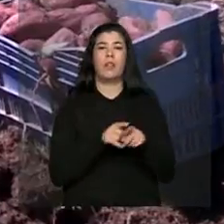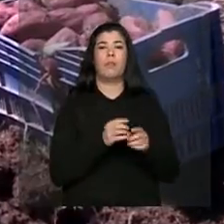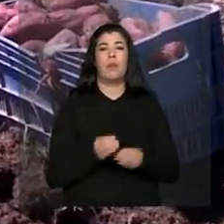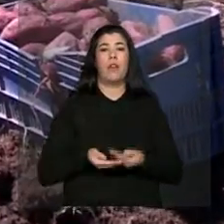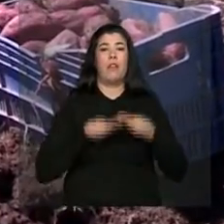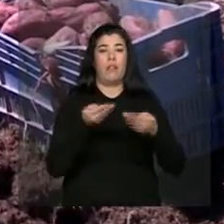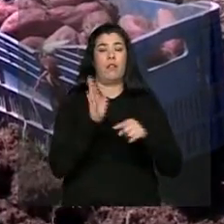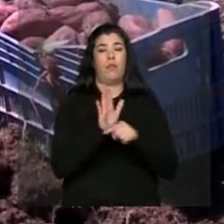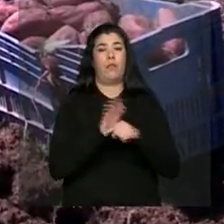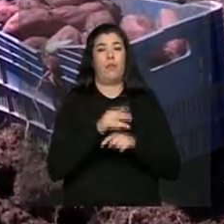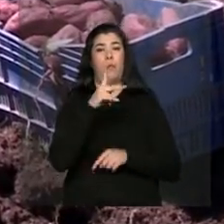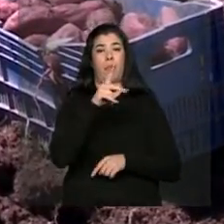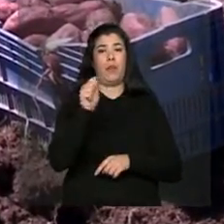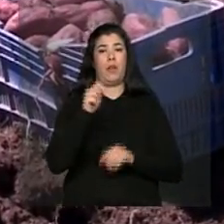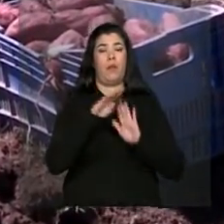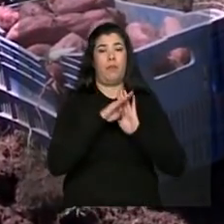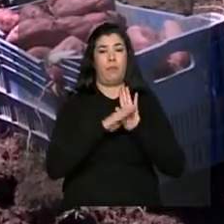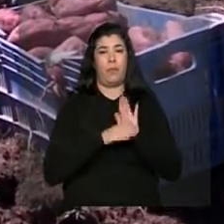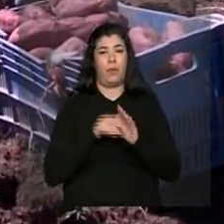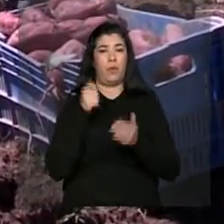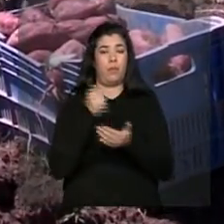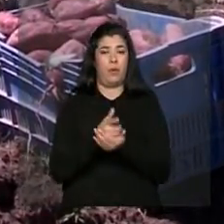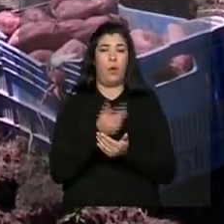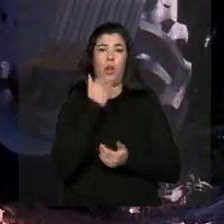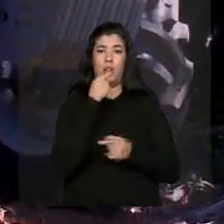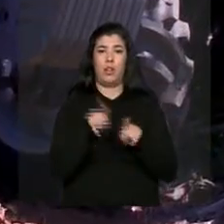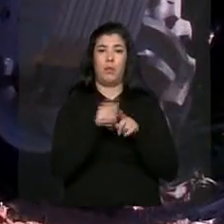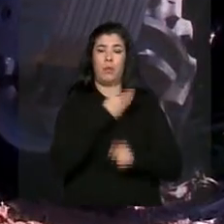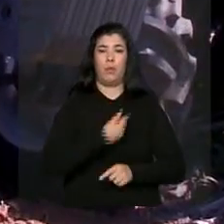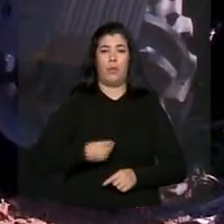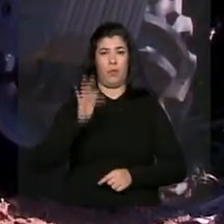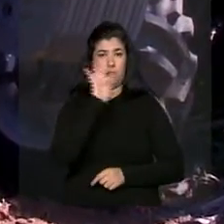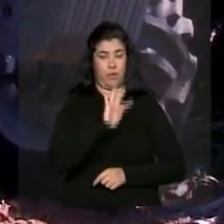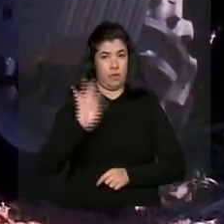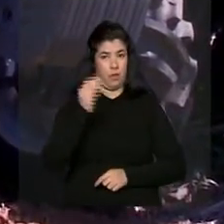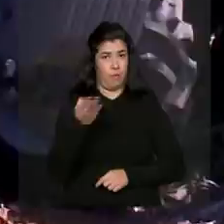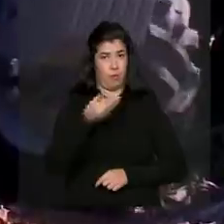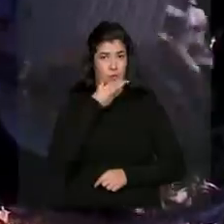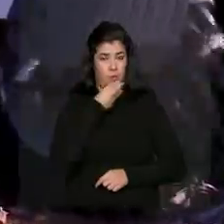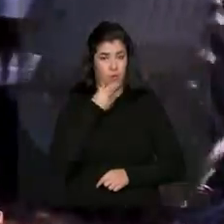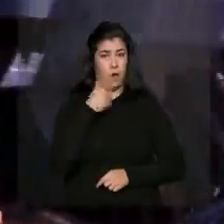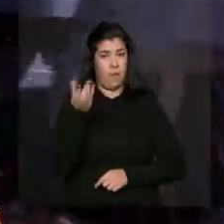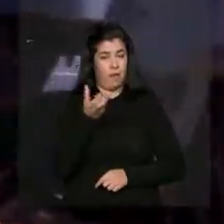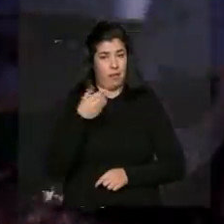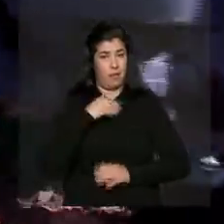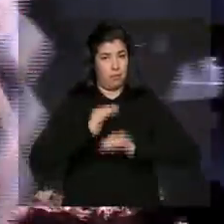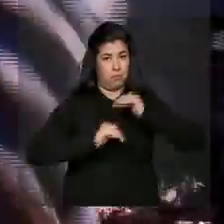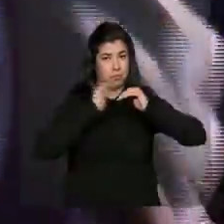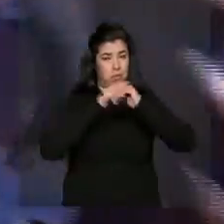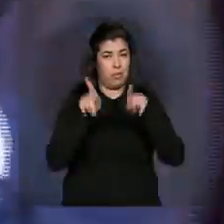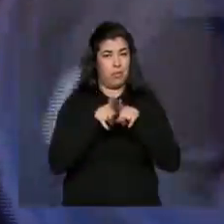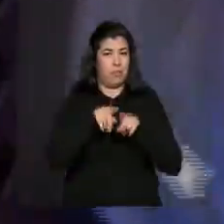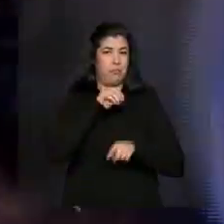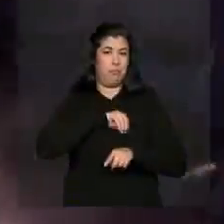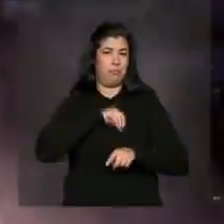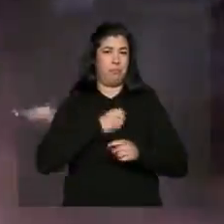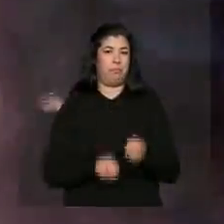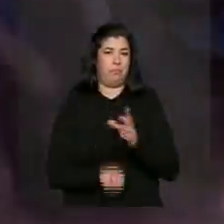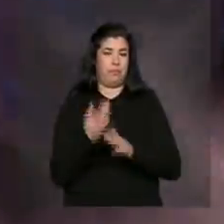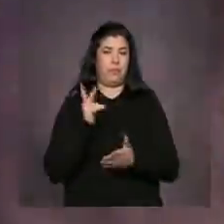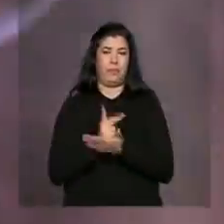o Programa de Aquisição de Alimentos do Governo Federal. Mas o Rony quer aumentar a produção e a renda,